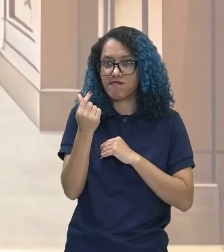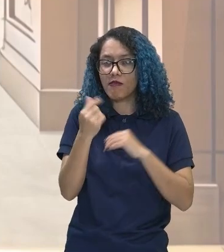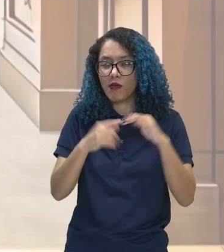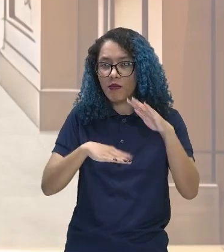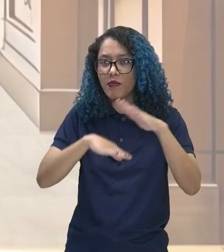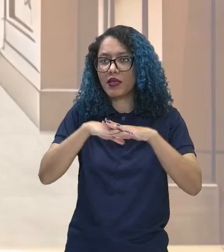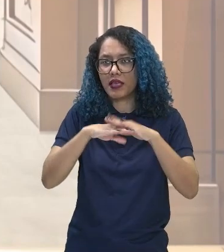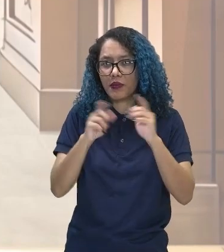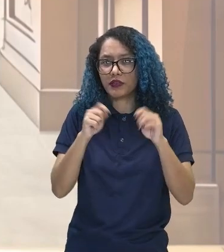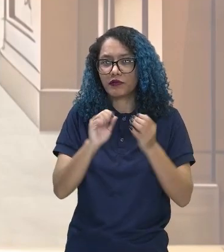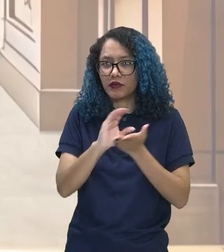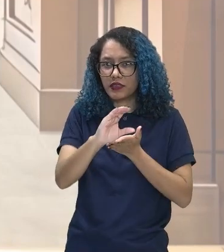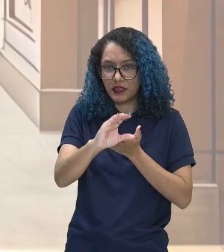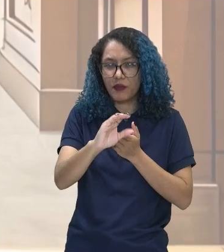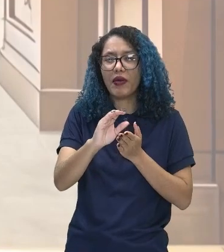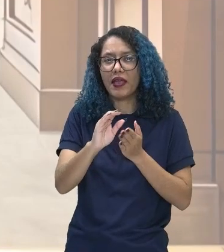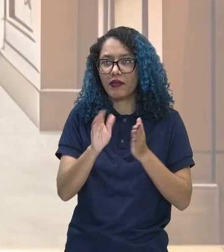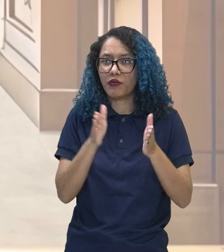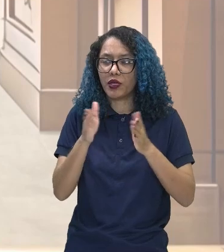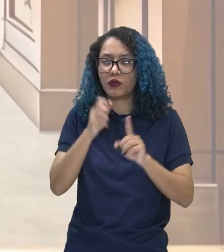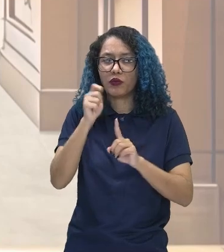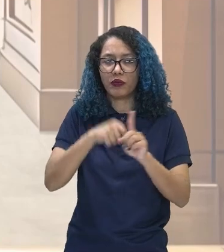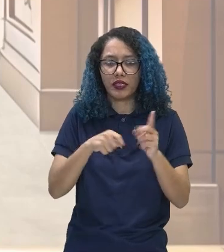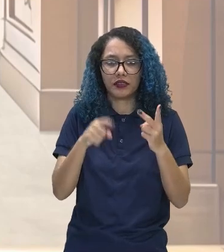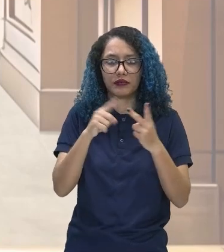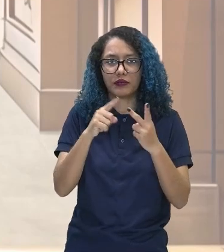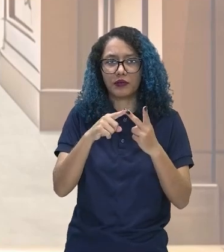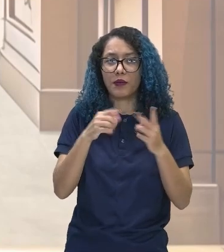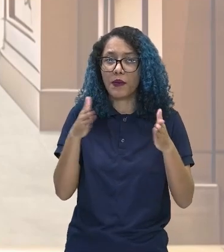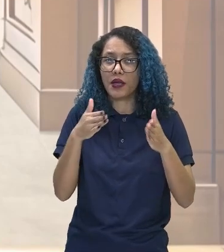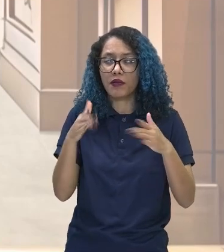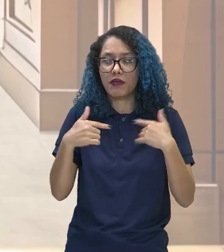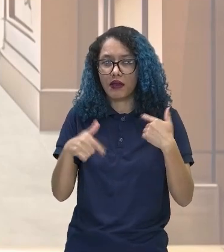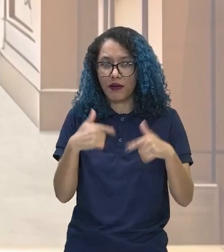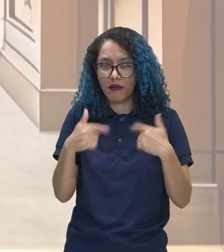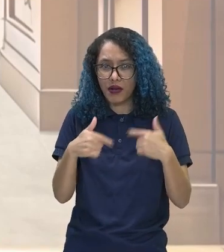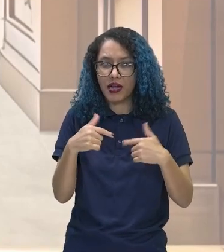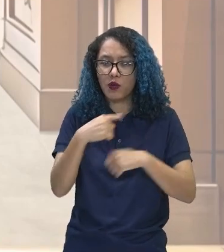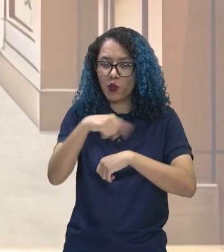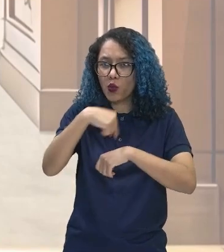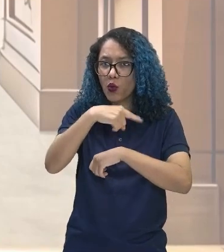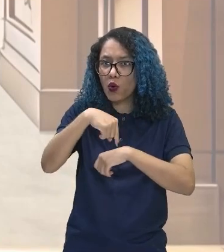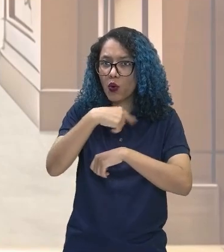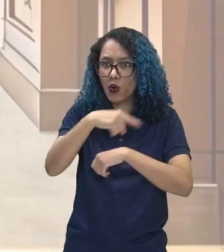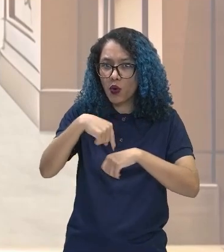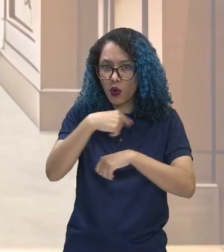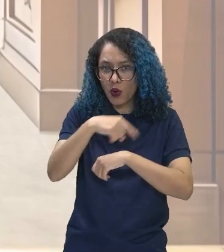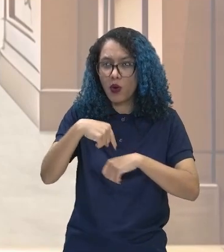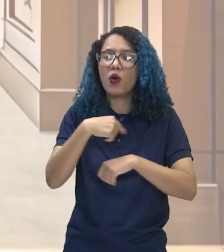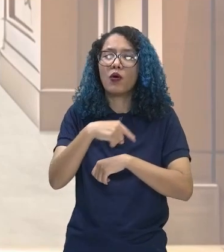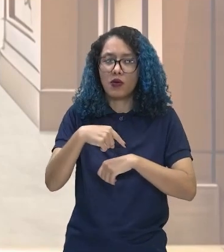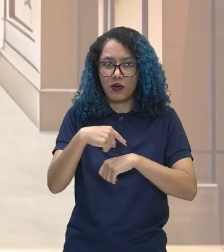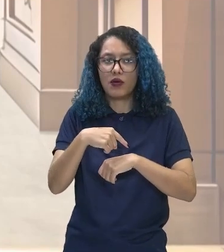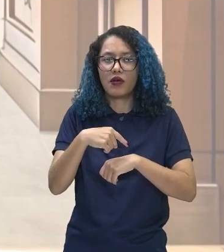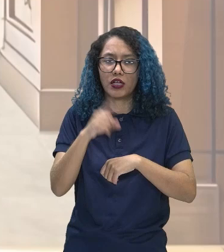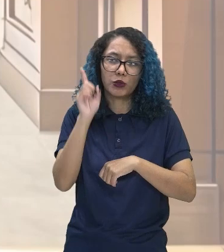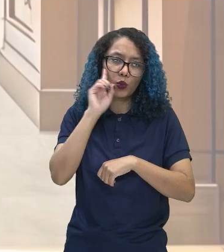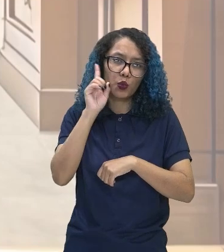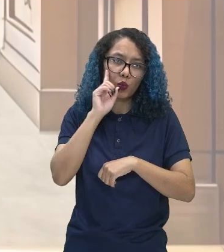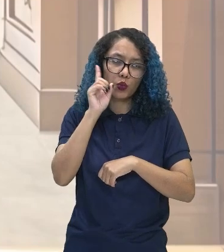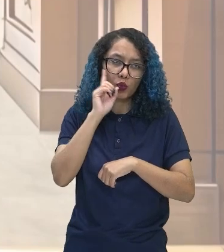você pode receber por um mês trabalhado, a jornada de trabalho, que é a quantidade de horas que você pode trabalhar ali